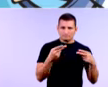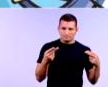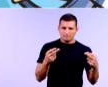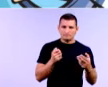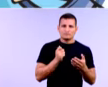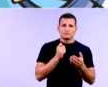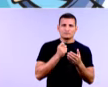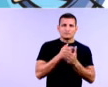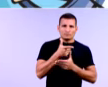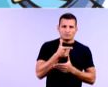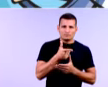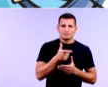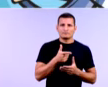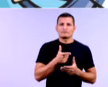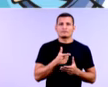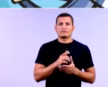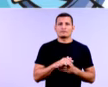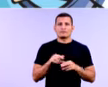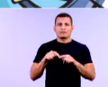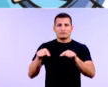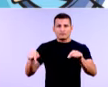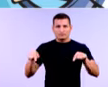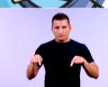A compra para o departamento de